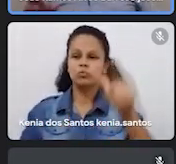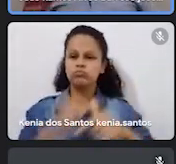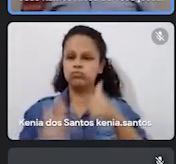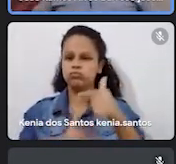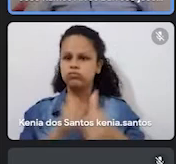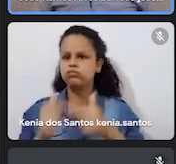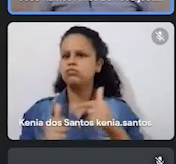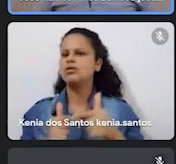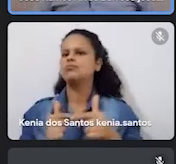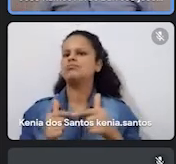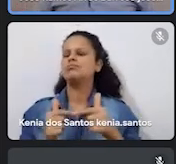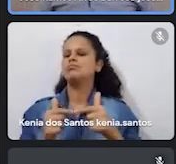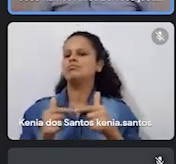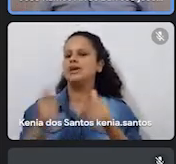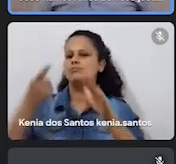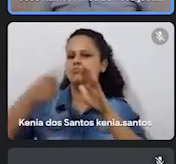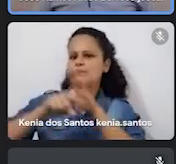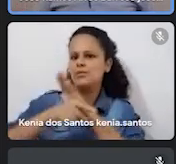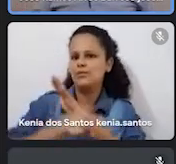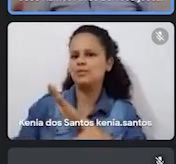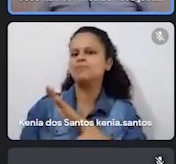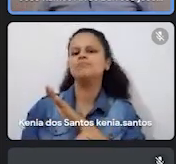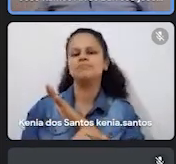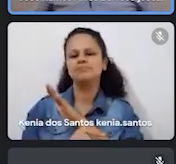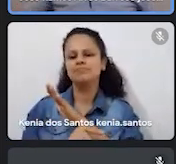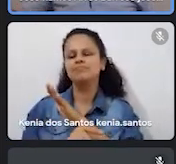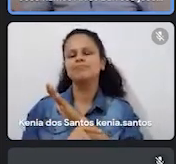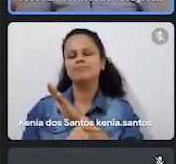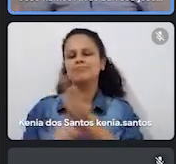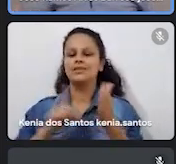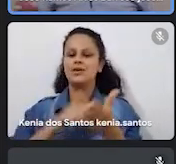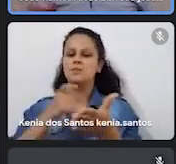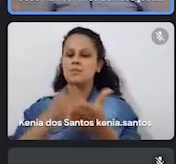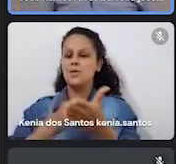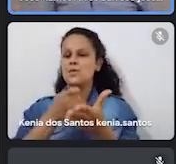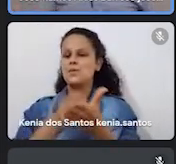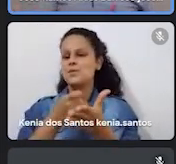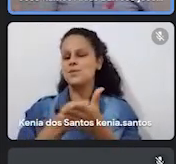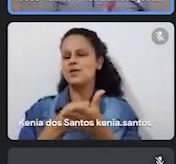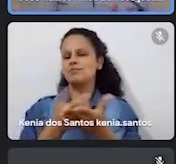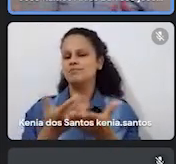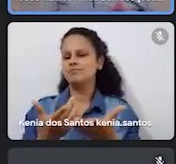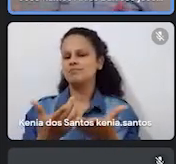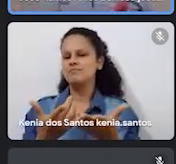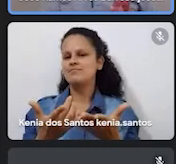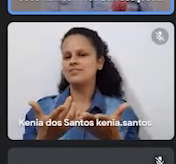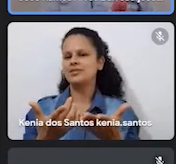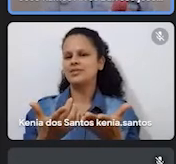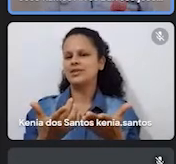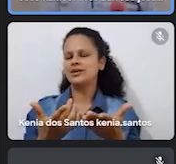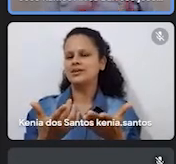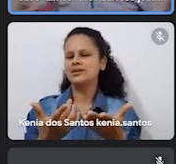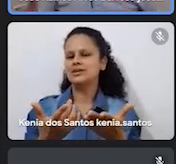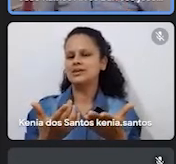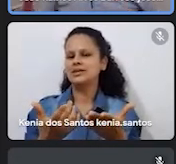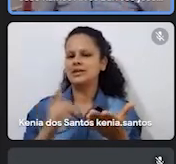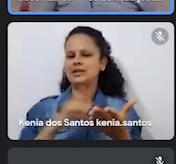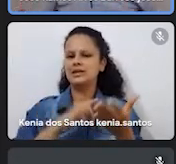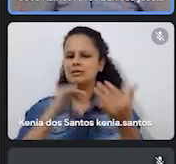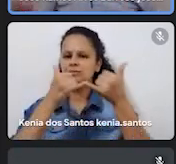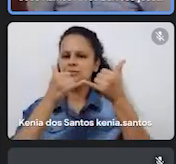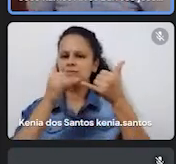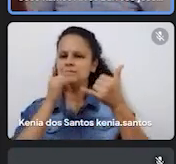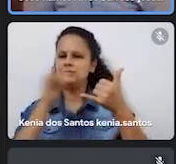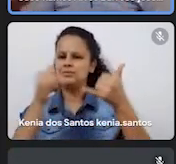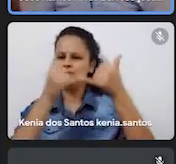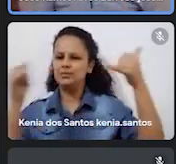aí existe várias chaves ali, por exemplo, cada circuito ele faz que é 3